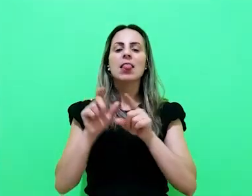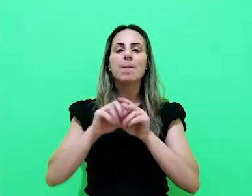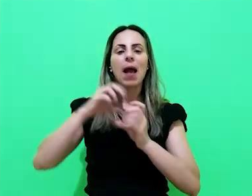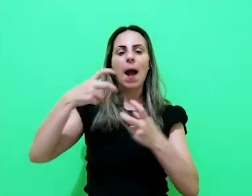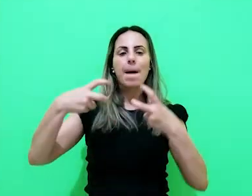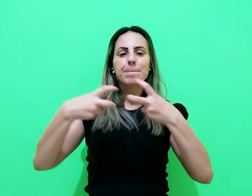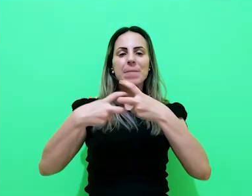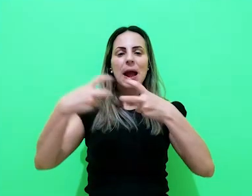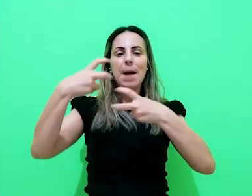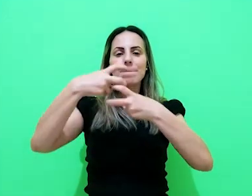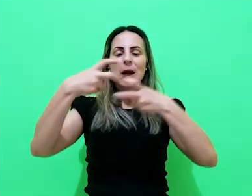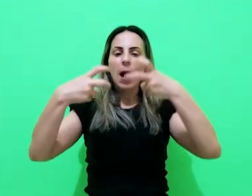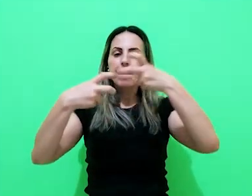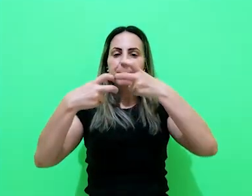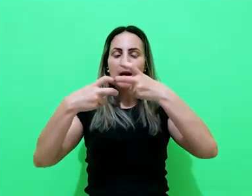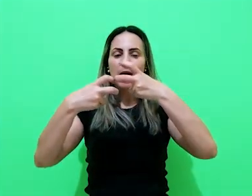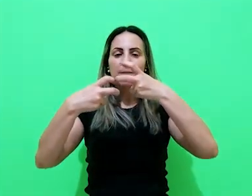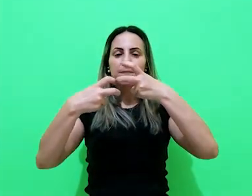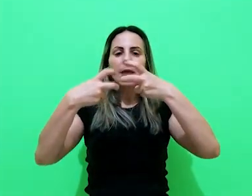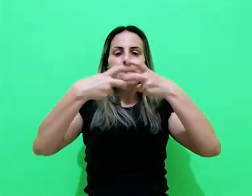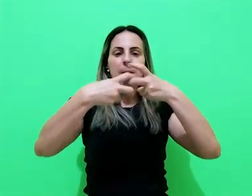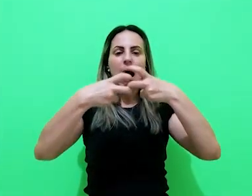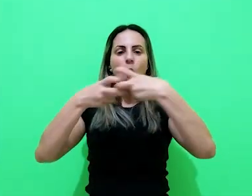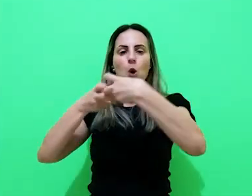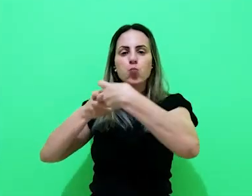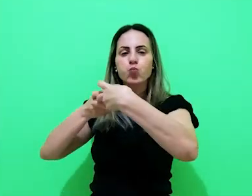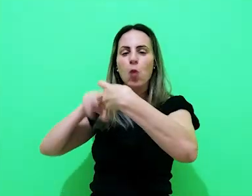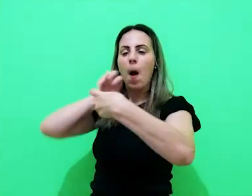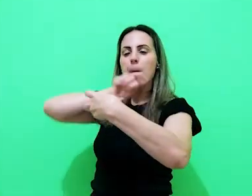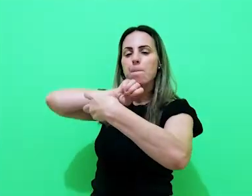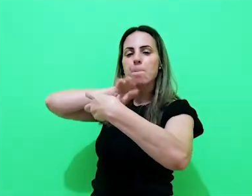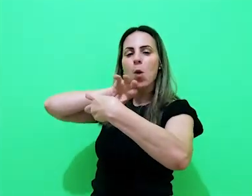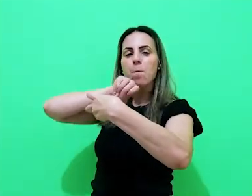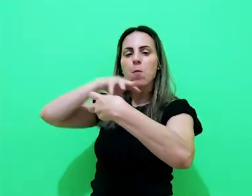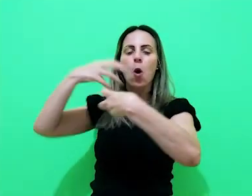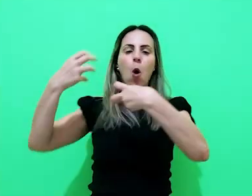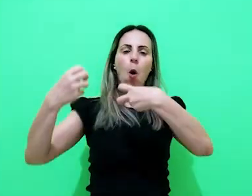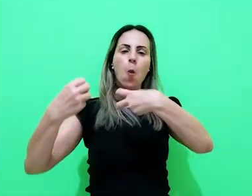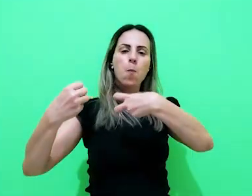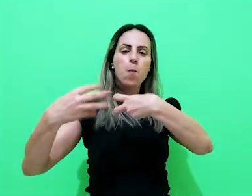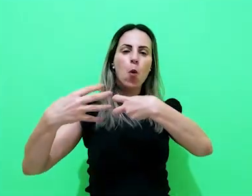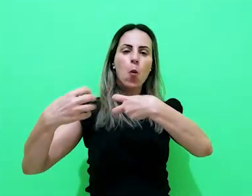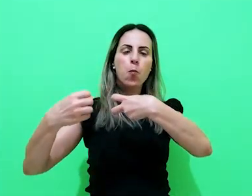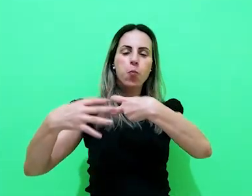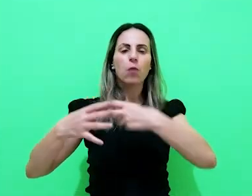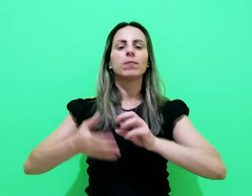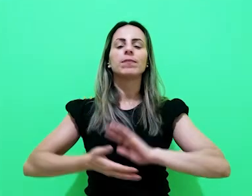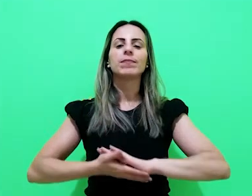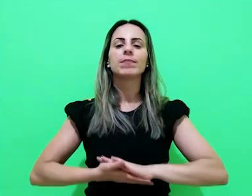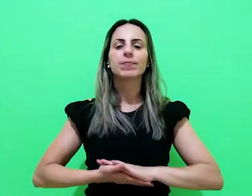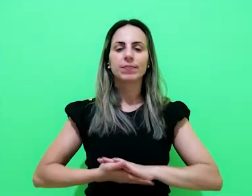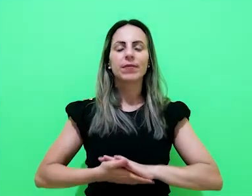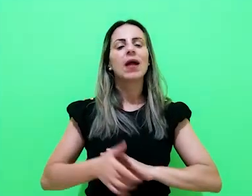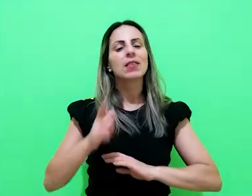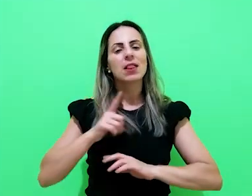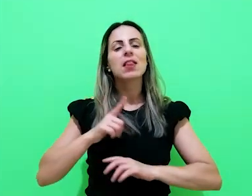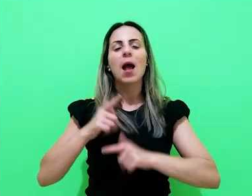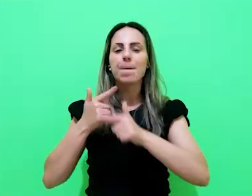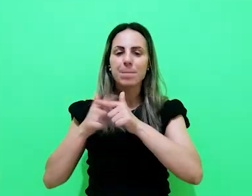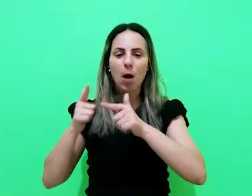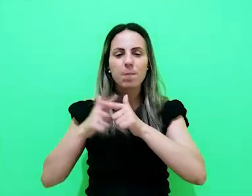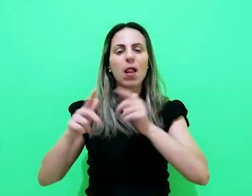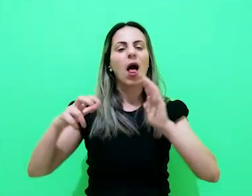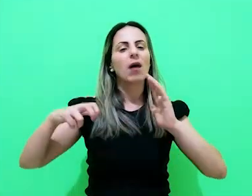cervical de perfil, para a gente poder ver se tem alguma suspeita de lesão em vértebras cervicais, né? Alguma lesão cervical